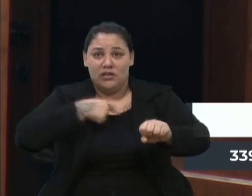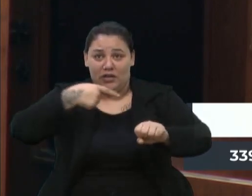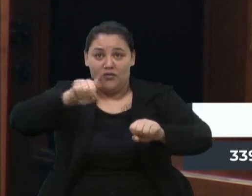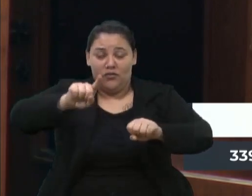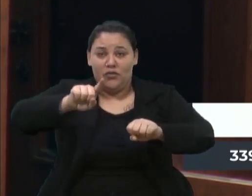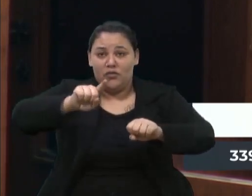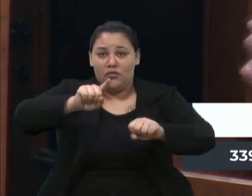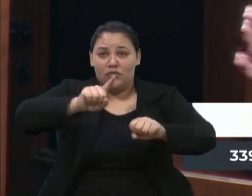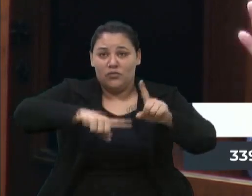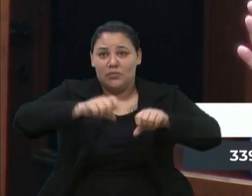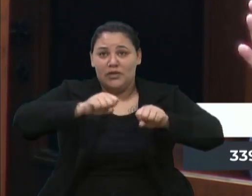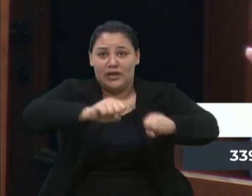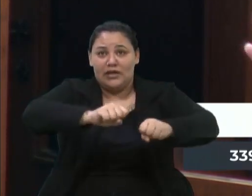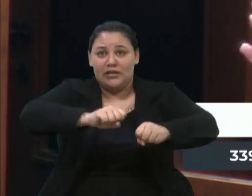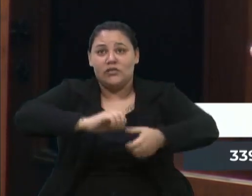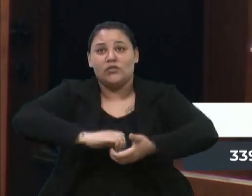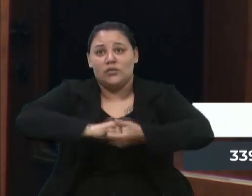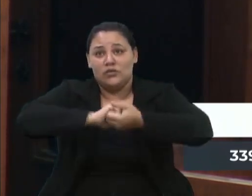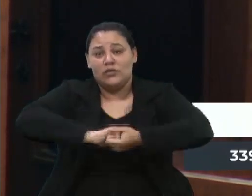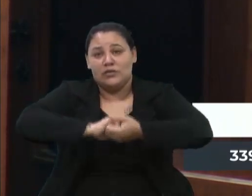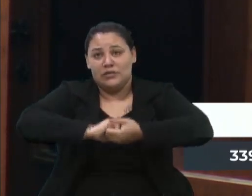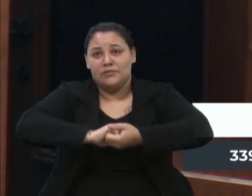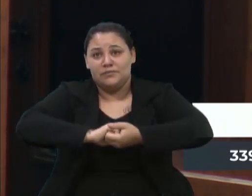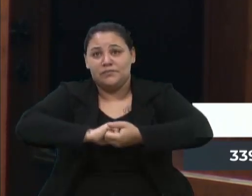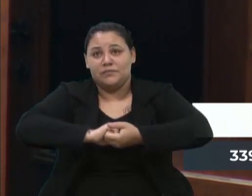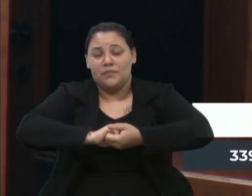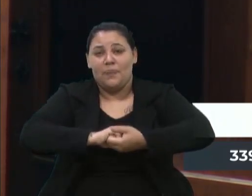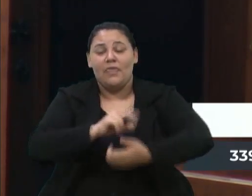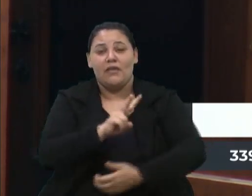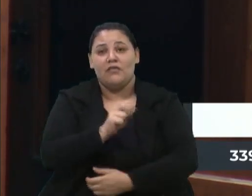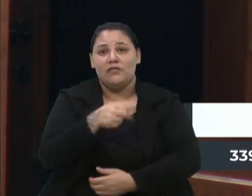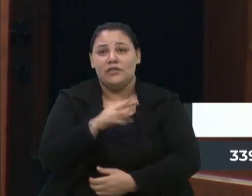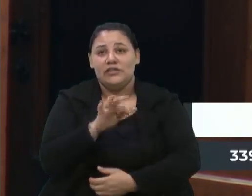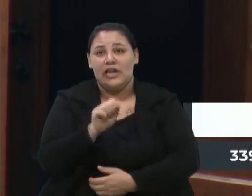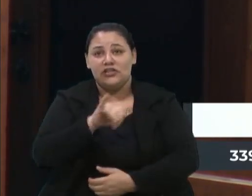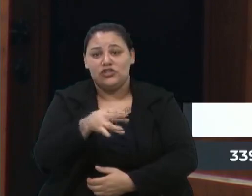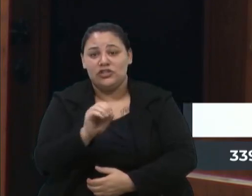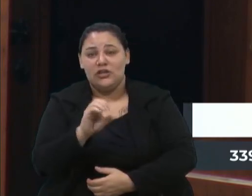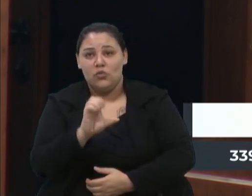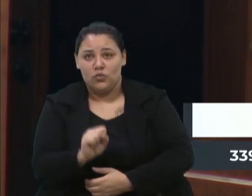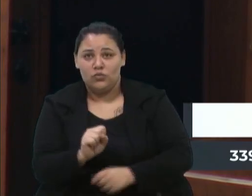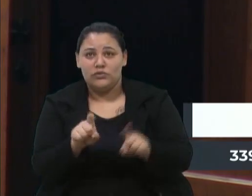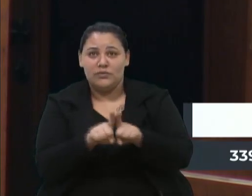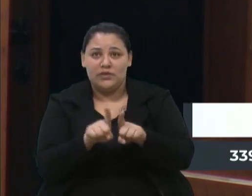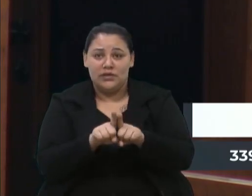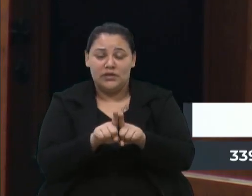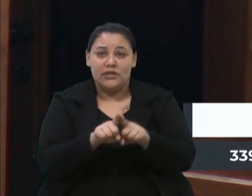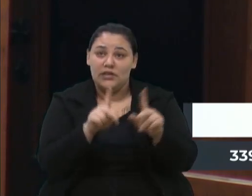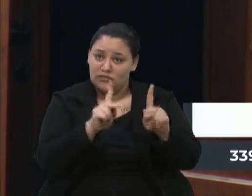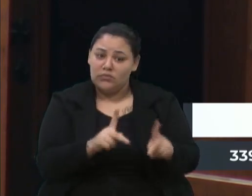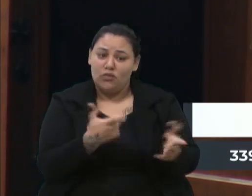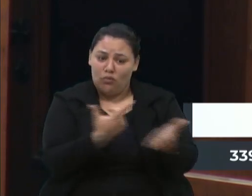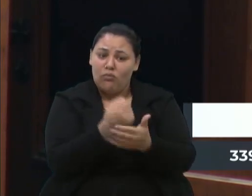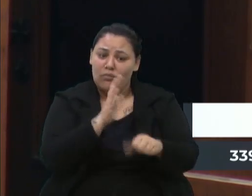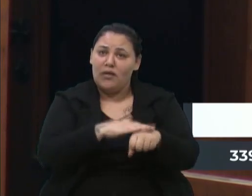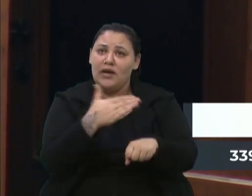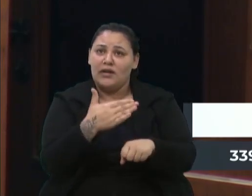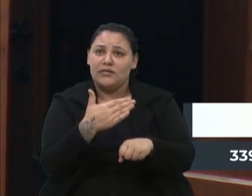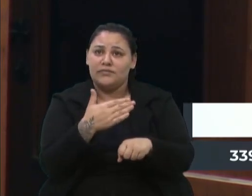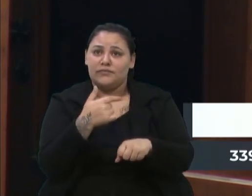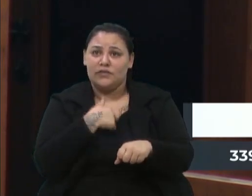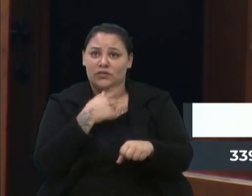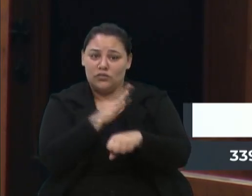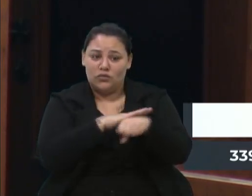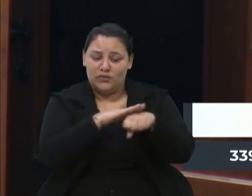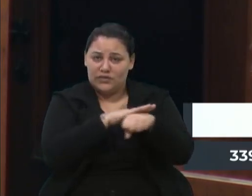Andreazza vantajão e estoque é onde eu vou e o povo tá comprando mais eu até não falei com o Jaime